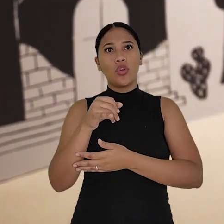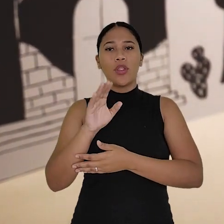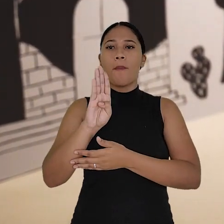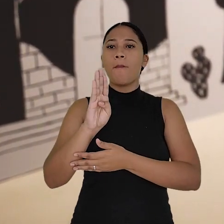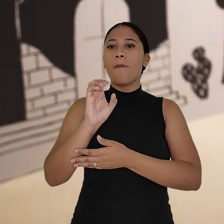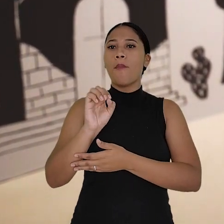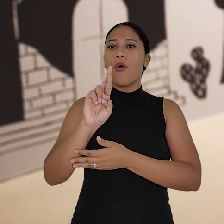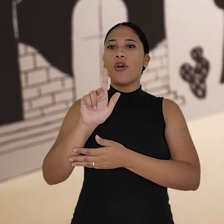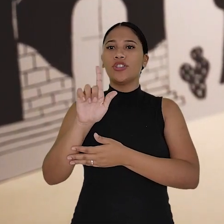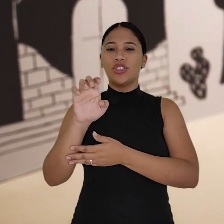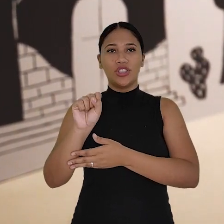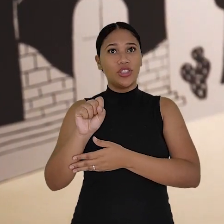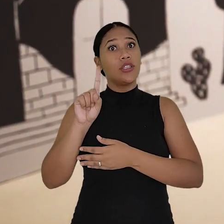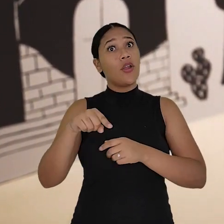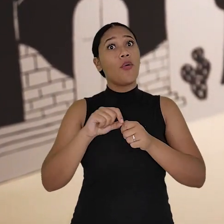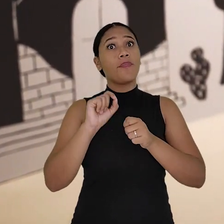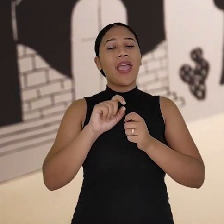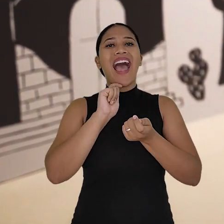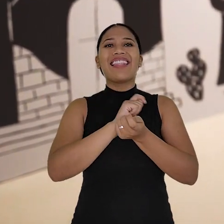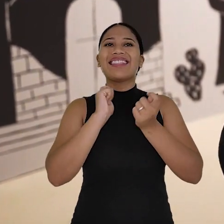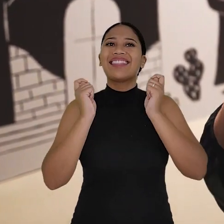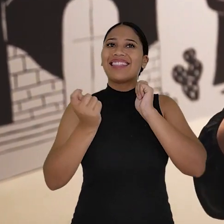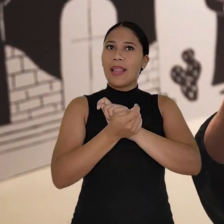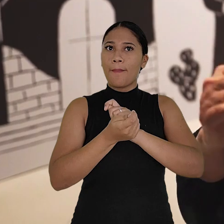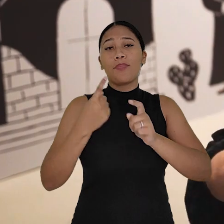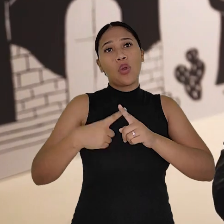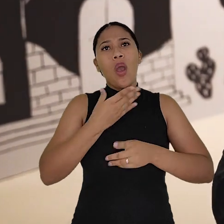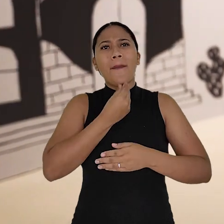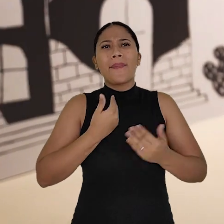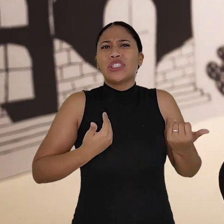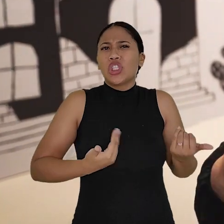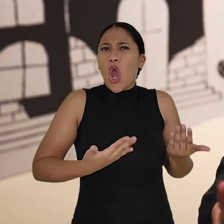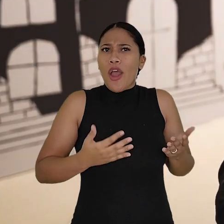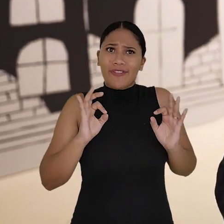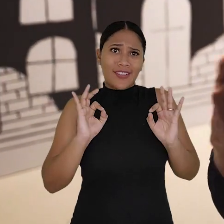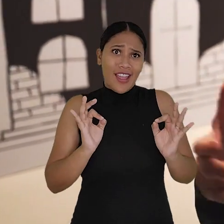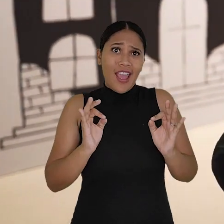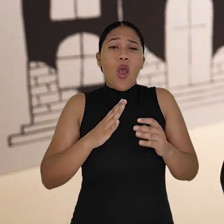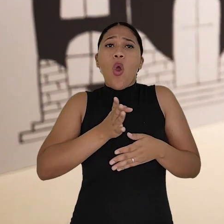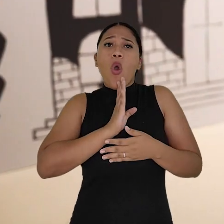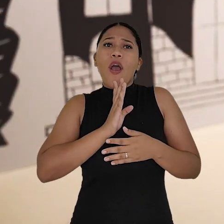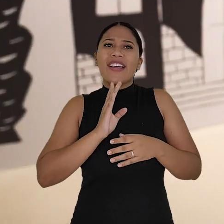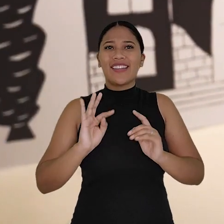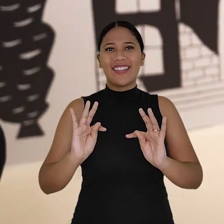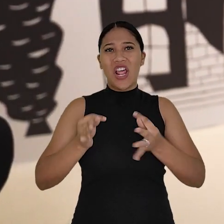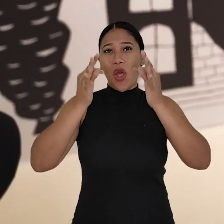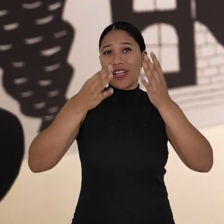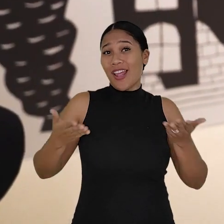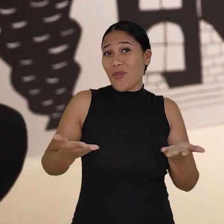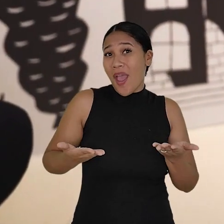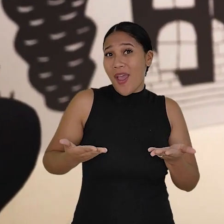Borges, o Pablo é filho do J. Borges, ele foi adaptando, porque é um rapaz mais jovem, né? Conhece toda